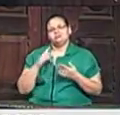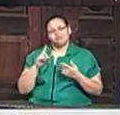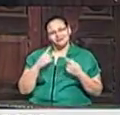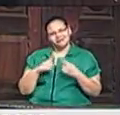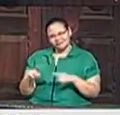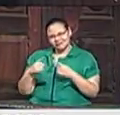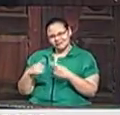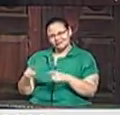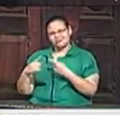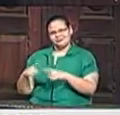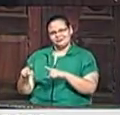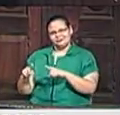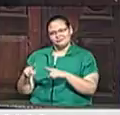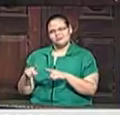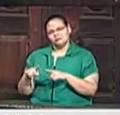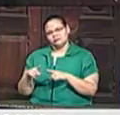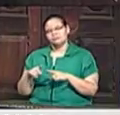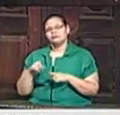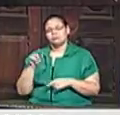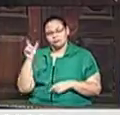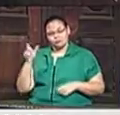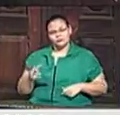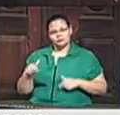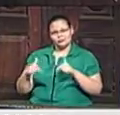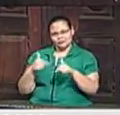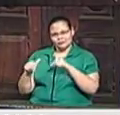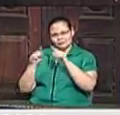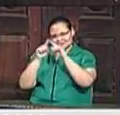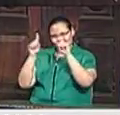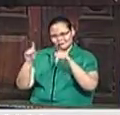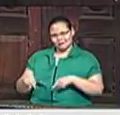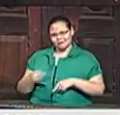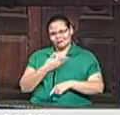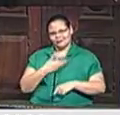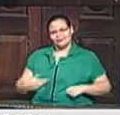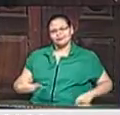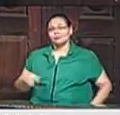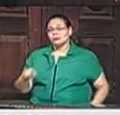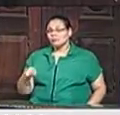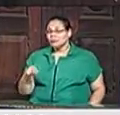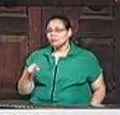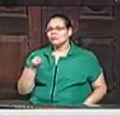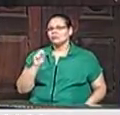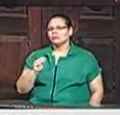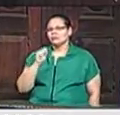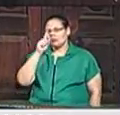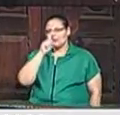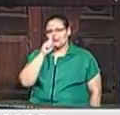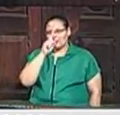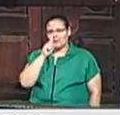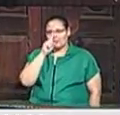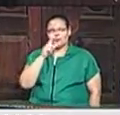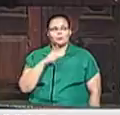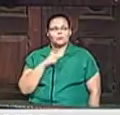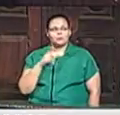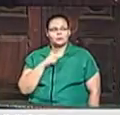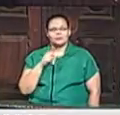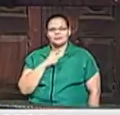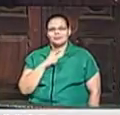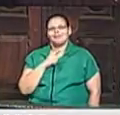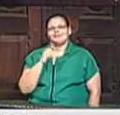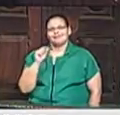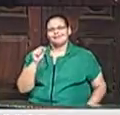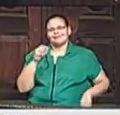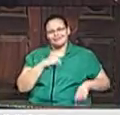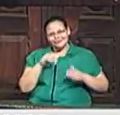afrontado sob diversas formas, que esse servidor público ainda corra o risco de ter uma